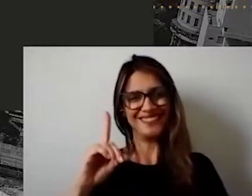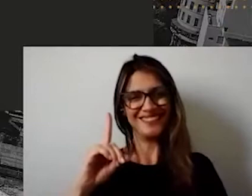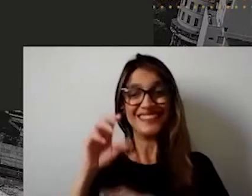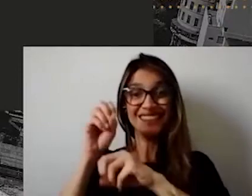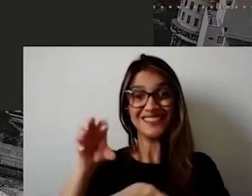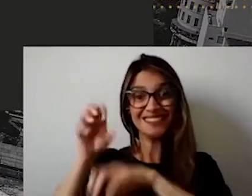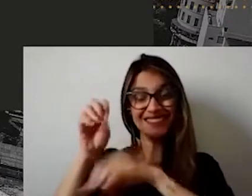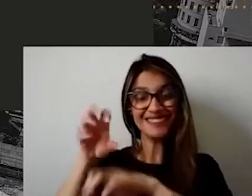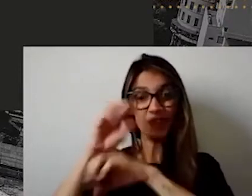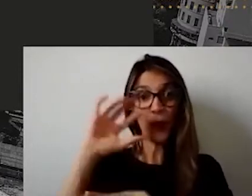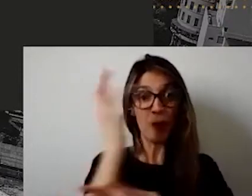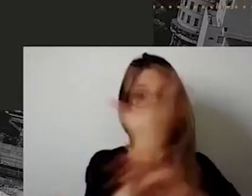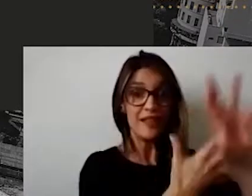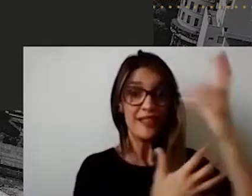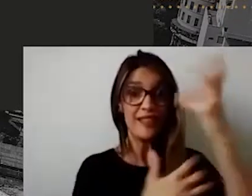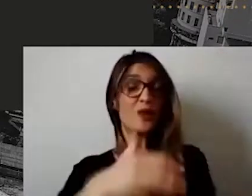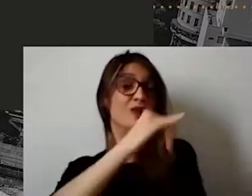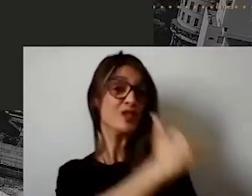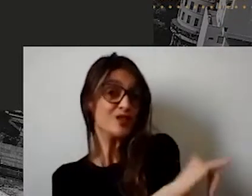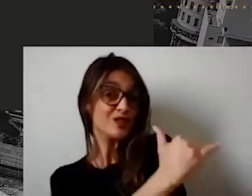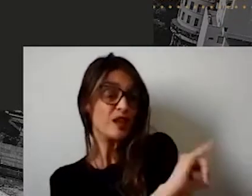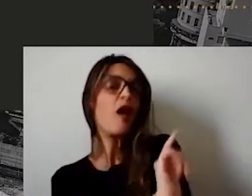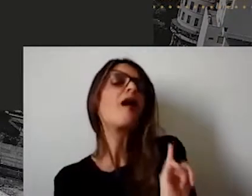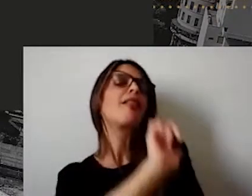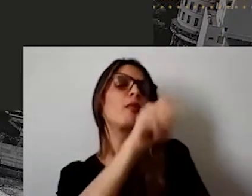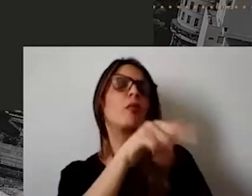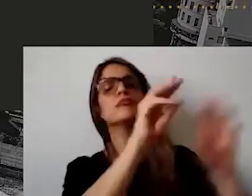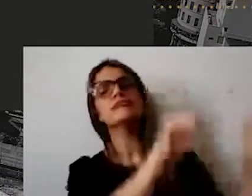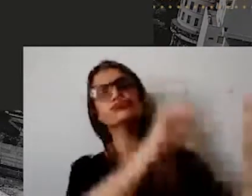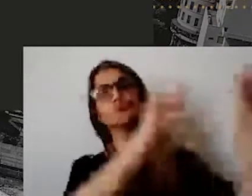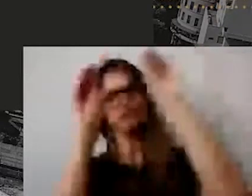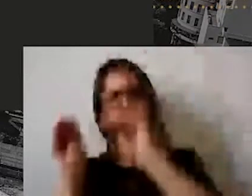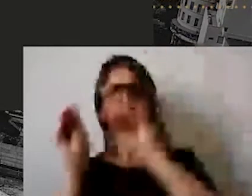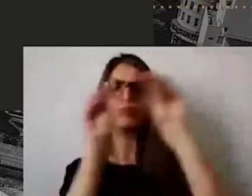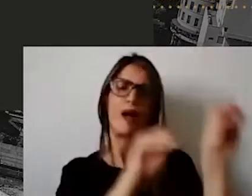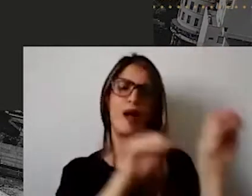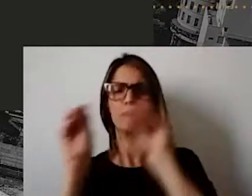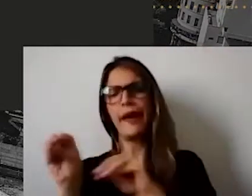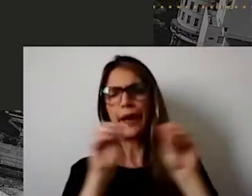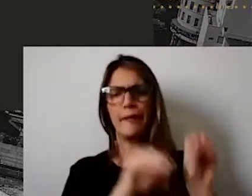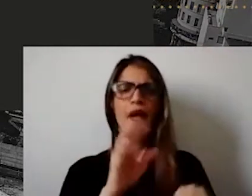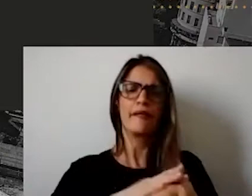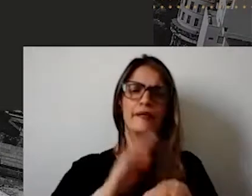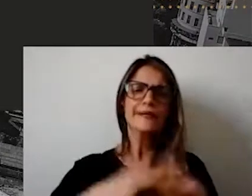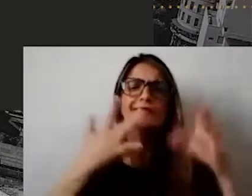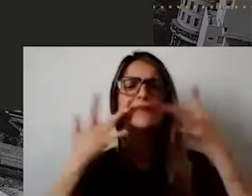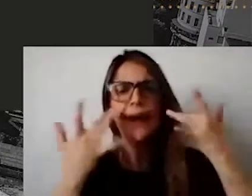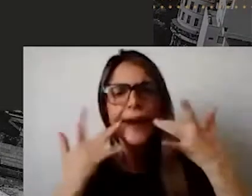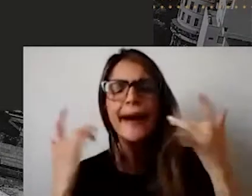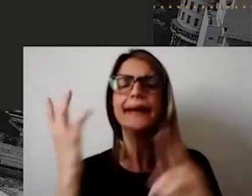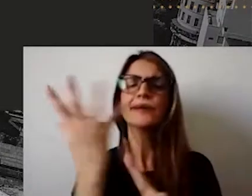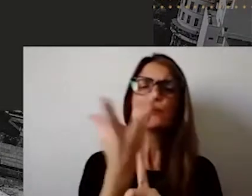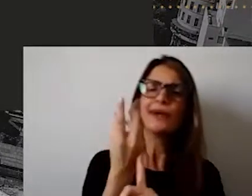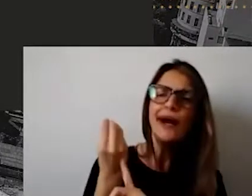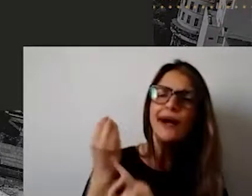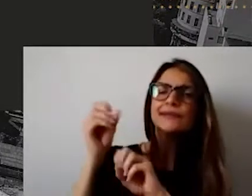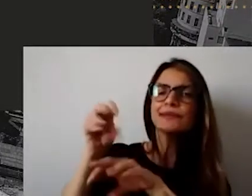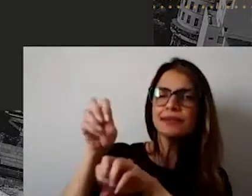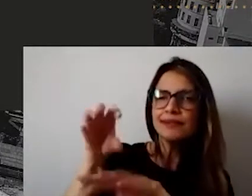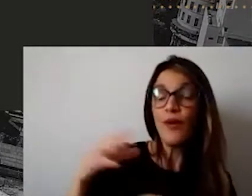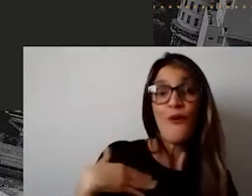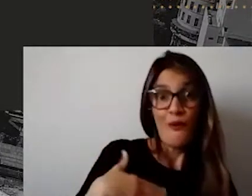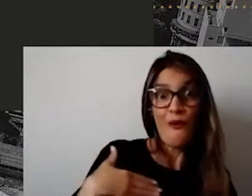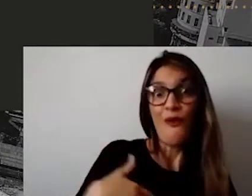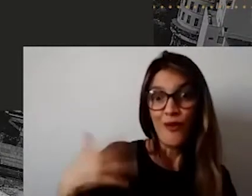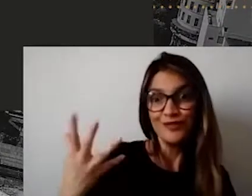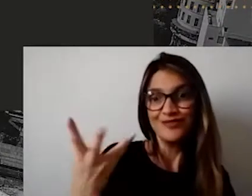Janeiro. Aí de lá morei, foi ótimo, fizemos 1000 coisas, muito com teatro, com arte e educação, eu gosto muito de teatro. Aí dali